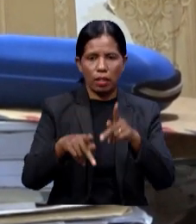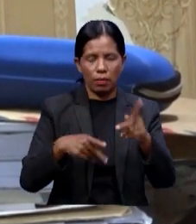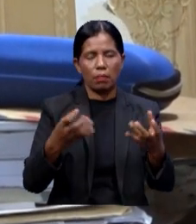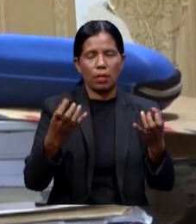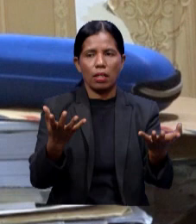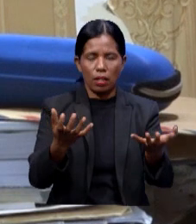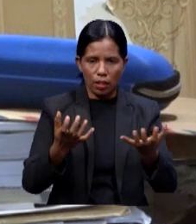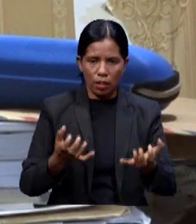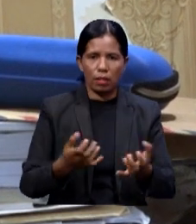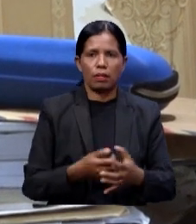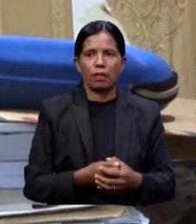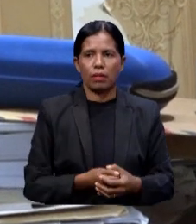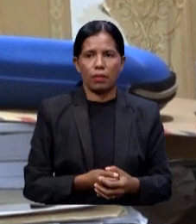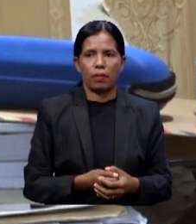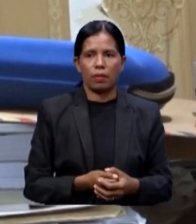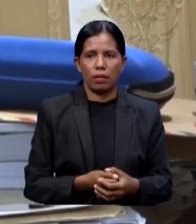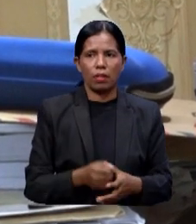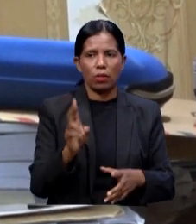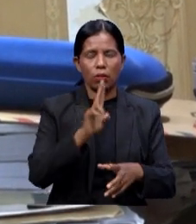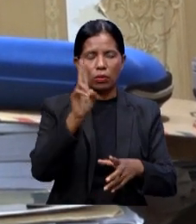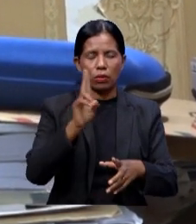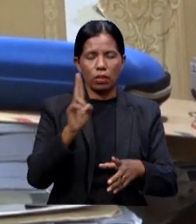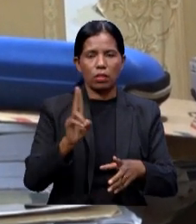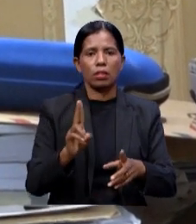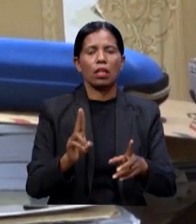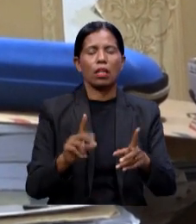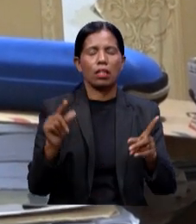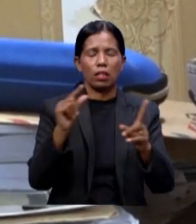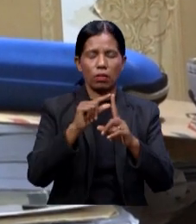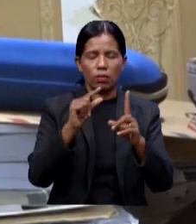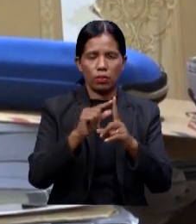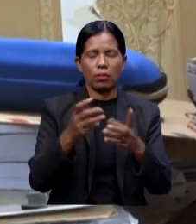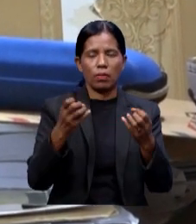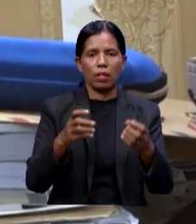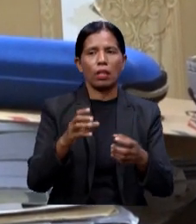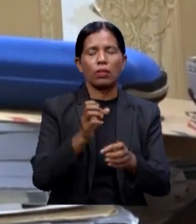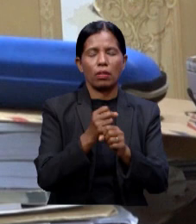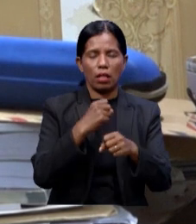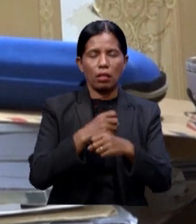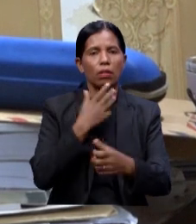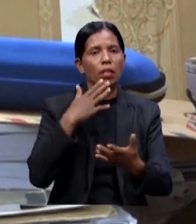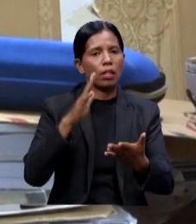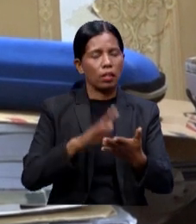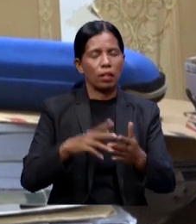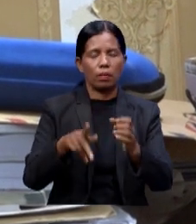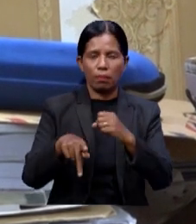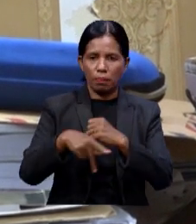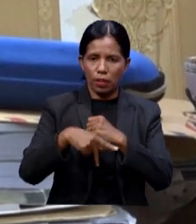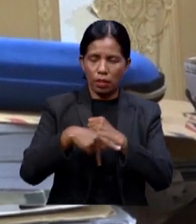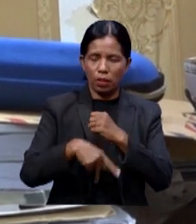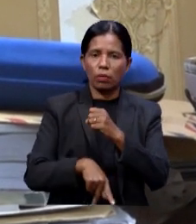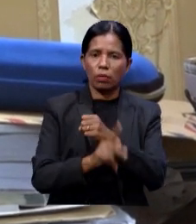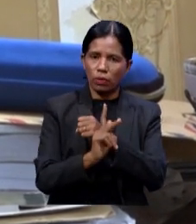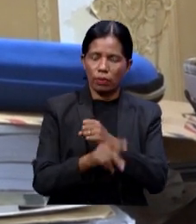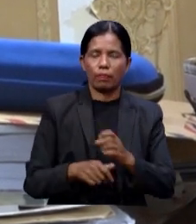cara, usa a maneira ruim, ato estraga Partido Conto. Tamba,